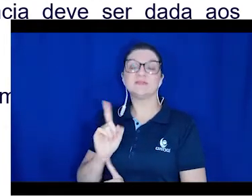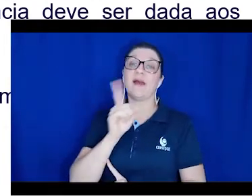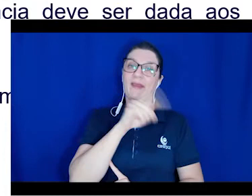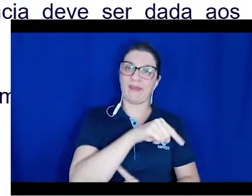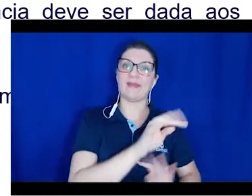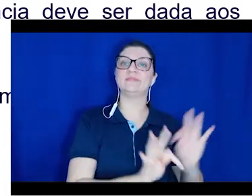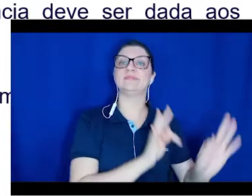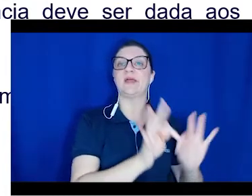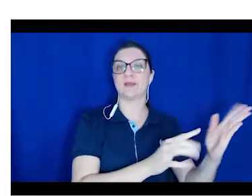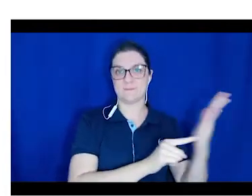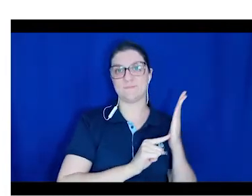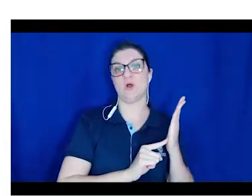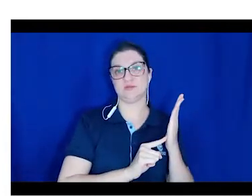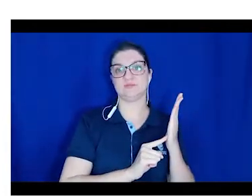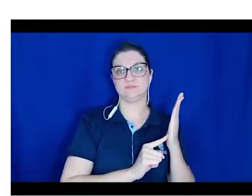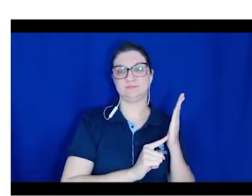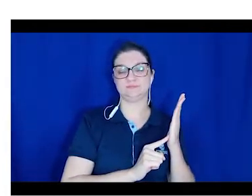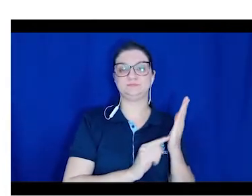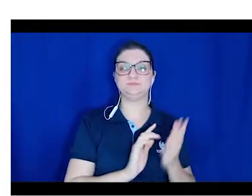é a técnica.